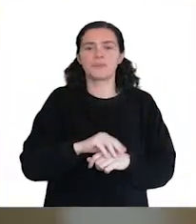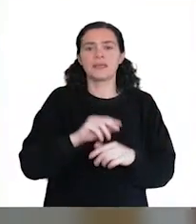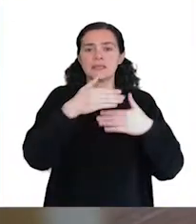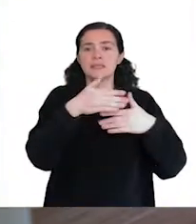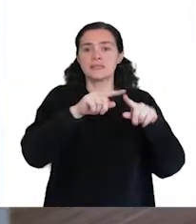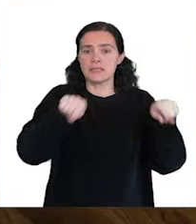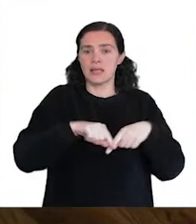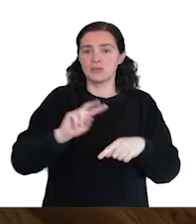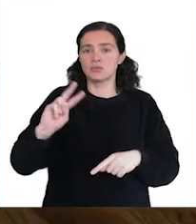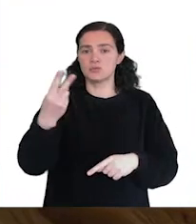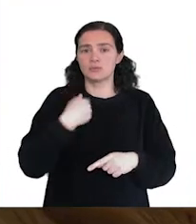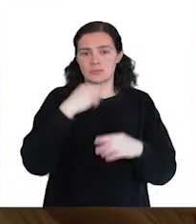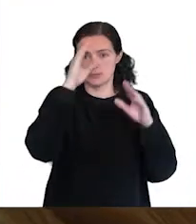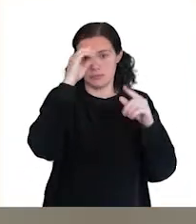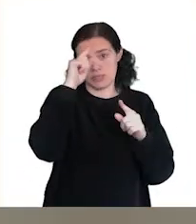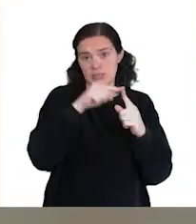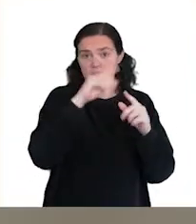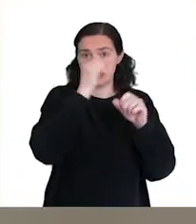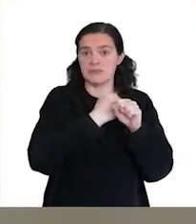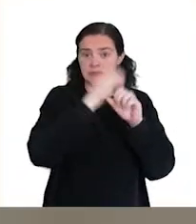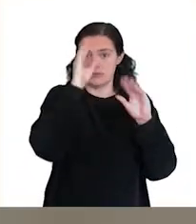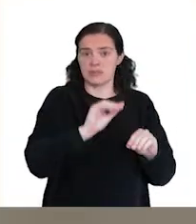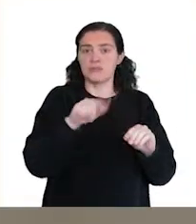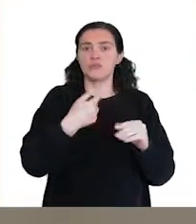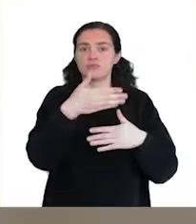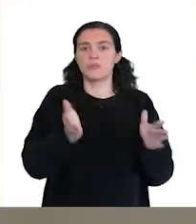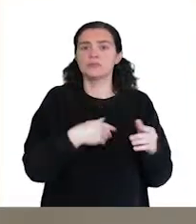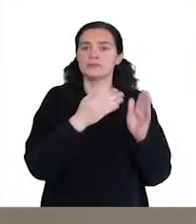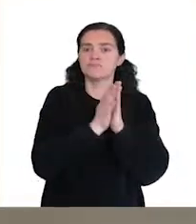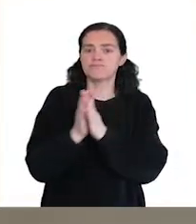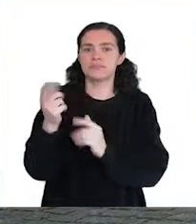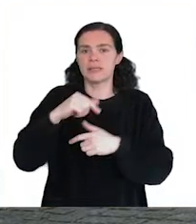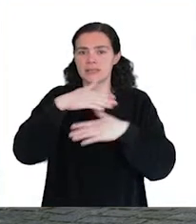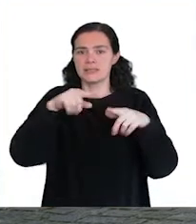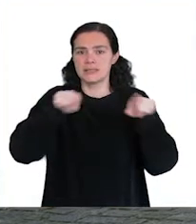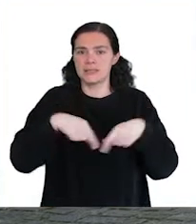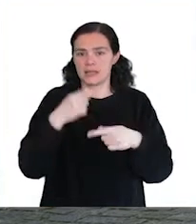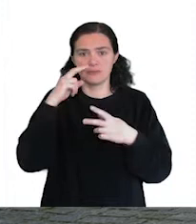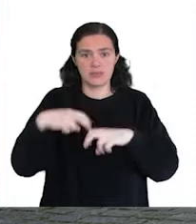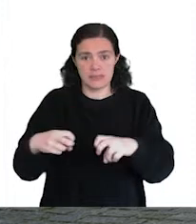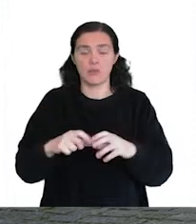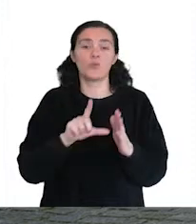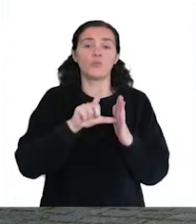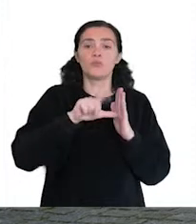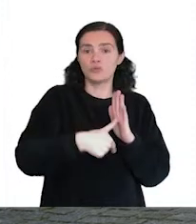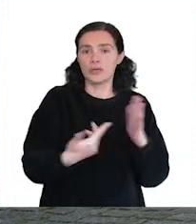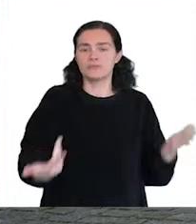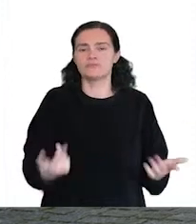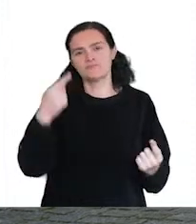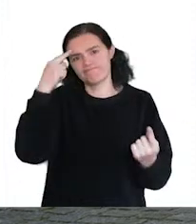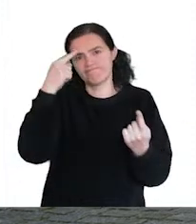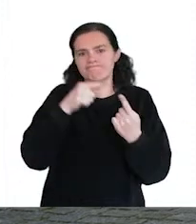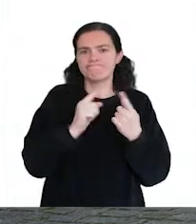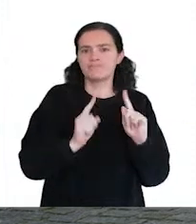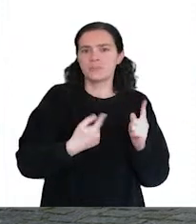salas destinadas ao serviço educativo, um espaço de acervo e uma sala para investigação. Portanto, é um projeto que,